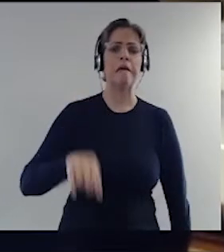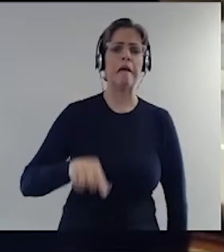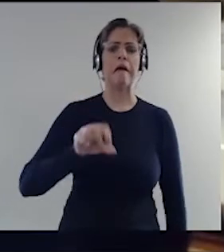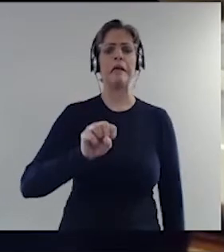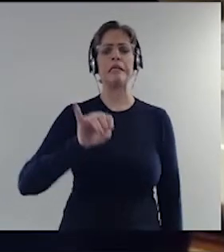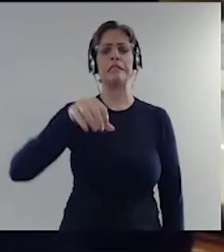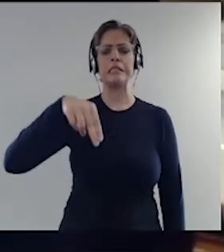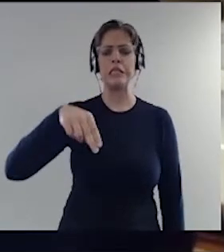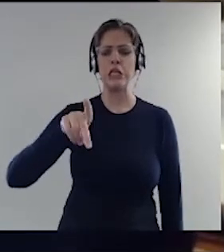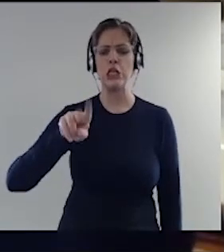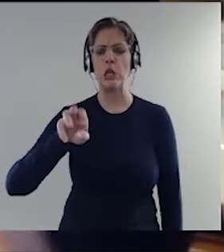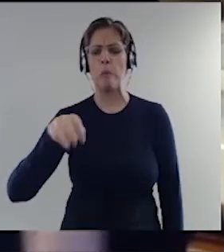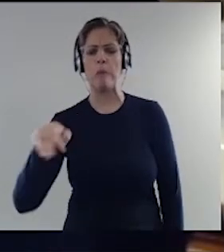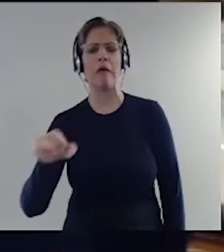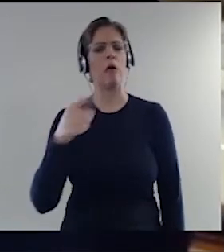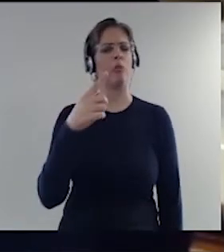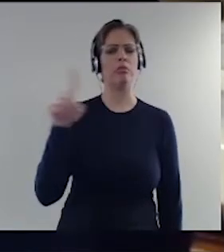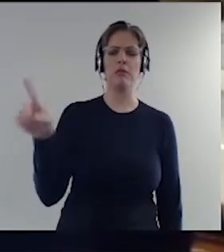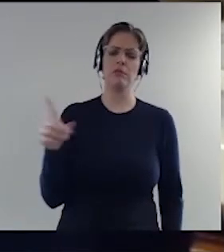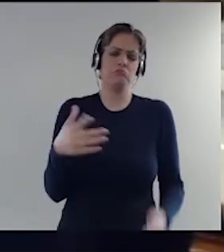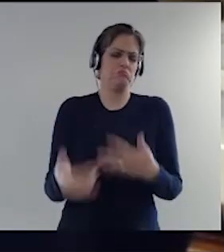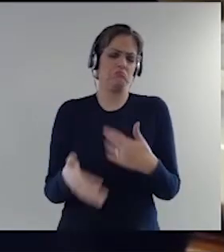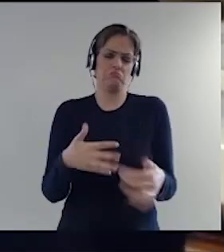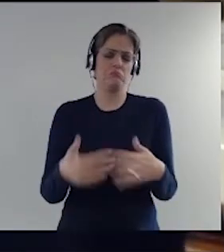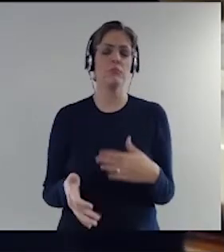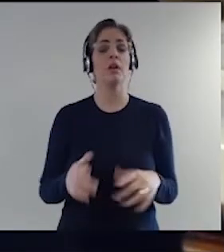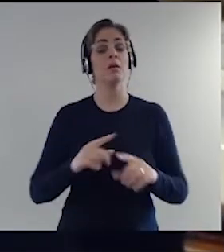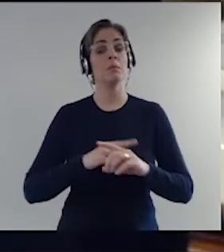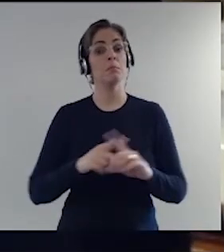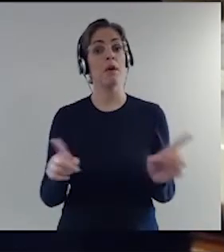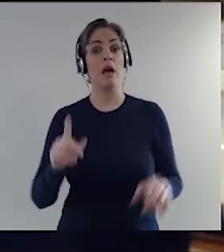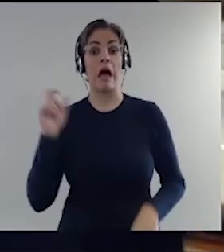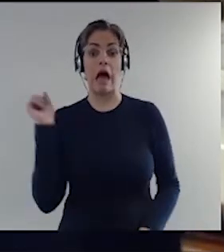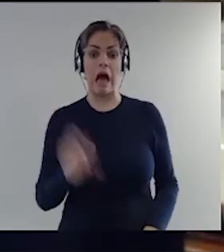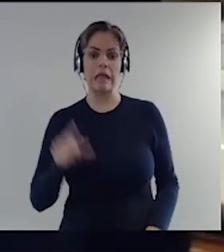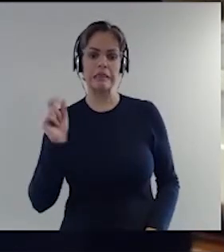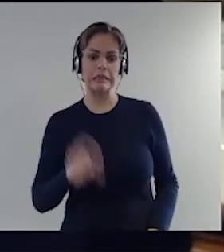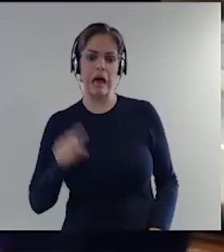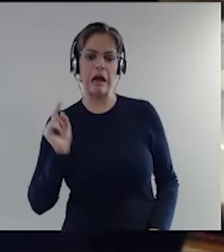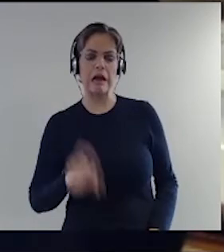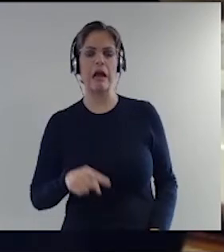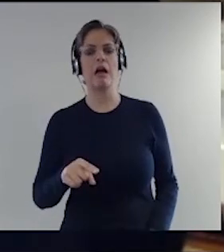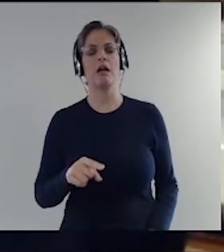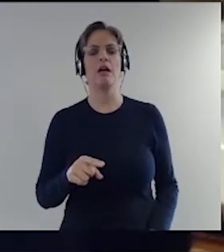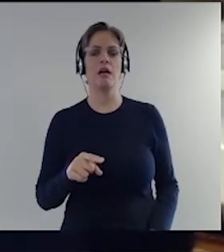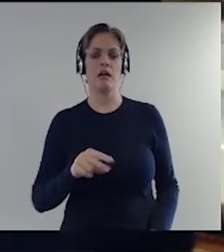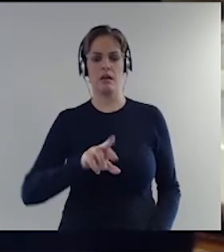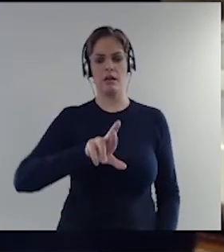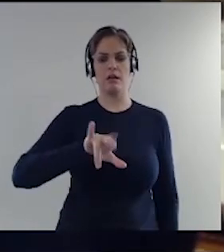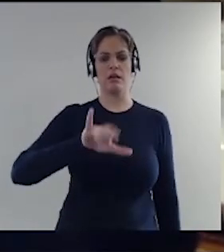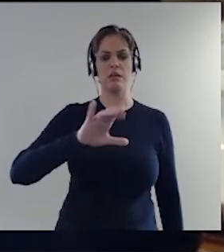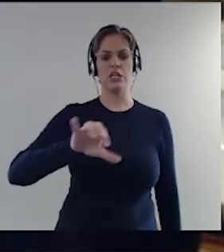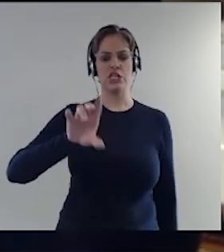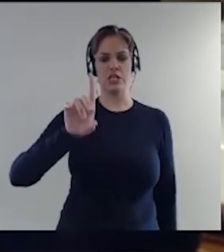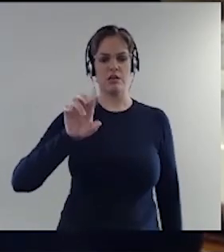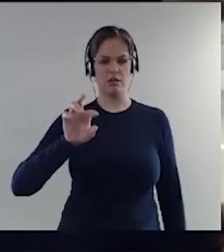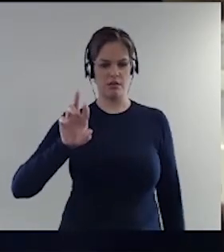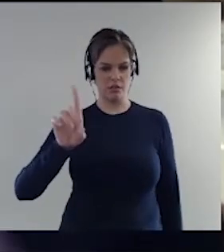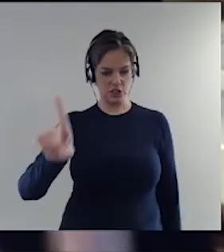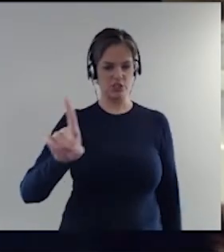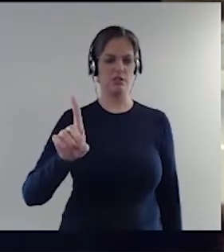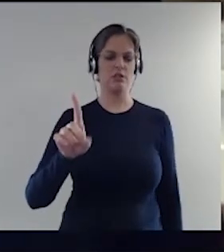pouco importa, mas atacar a pessoa, a personalidade de Richard Gardner, como se ele